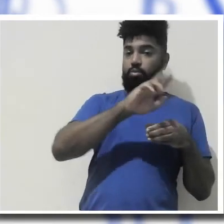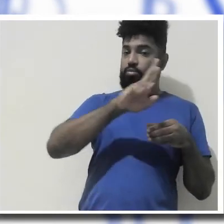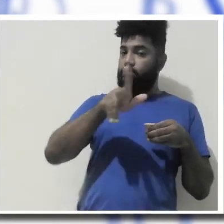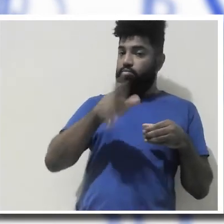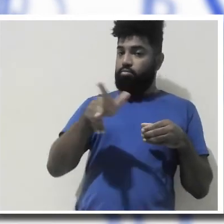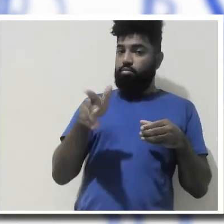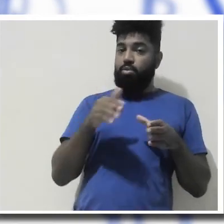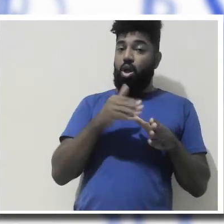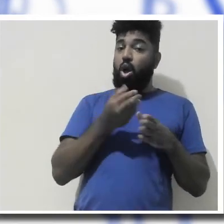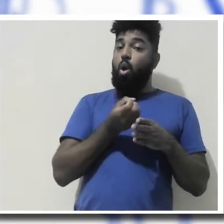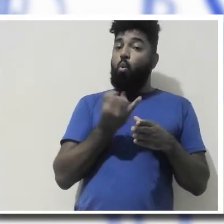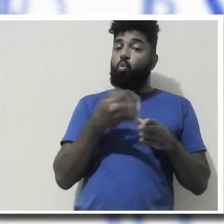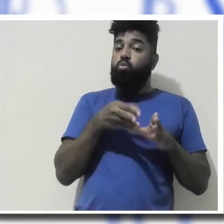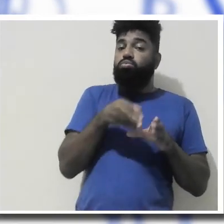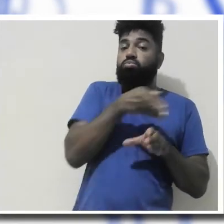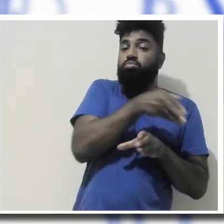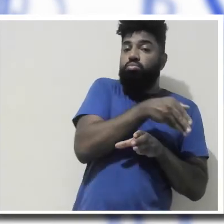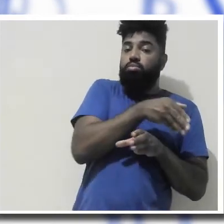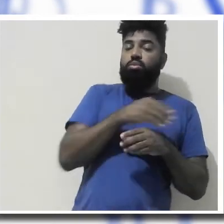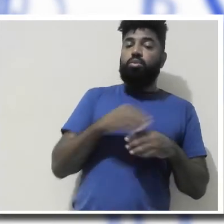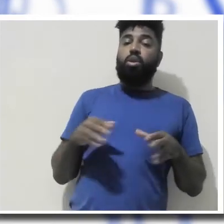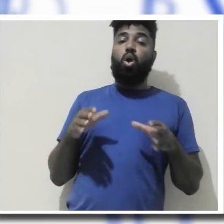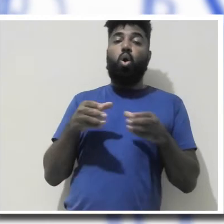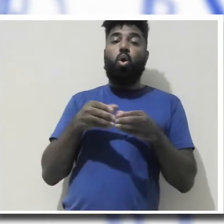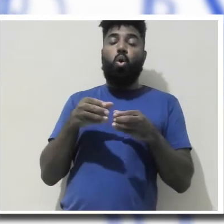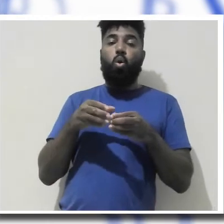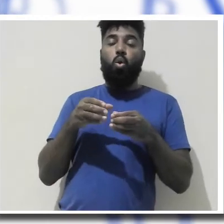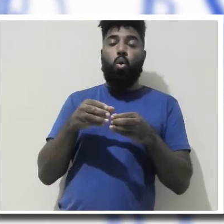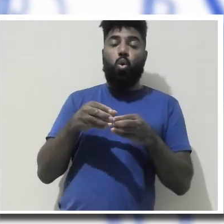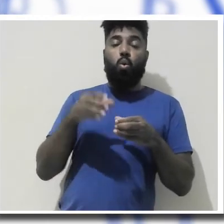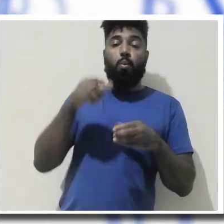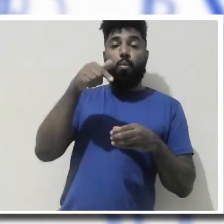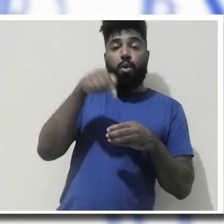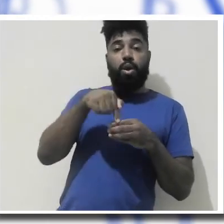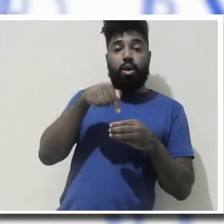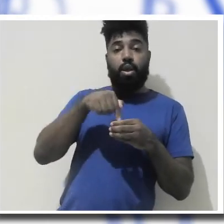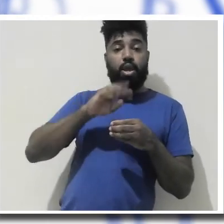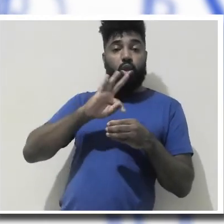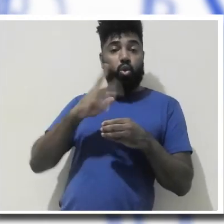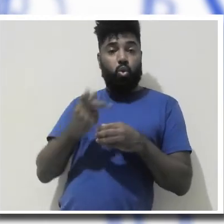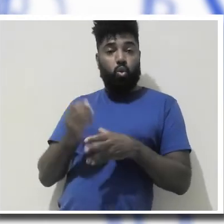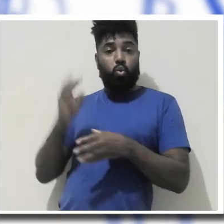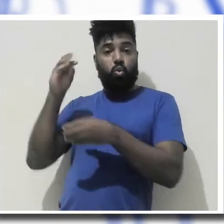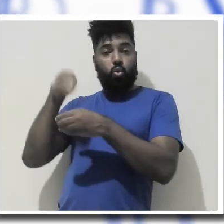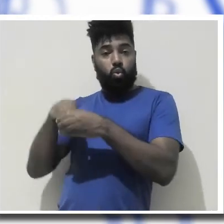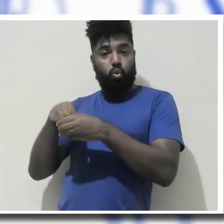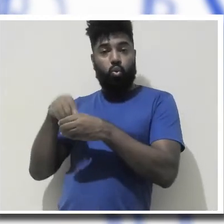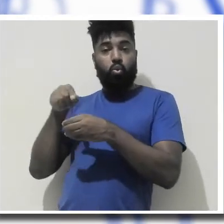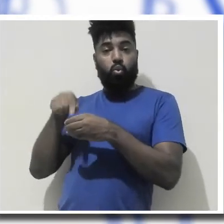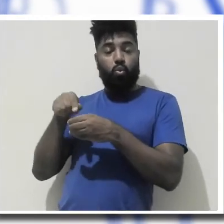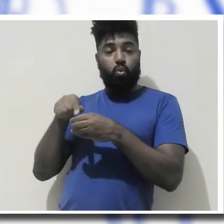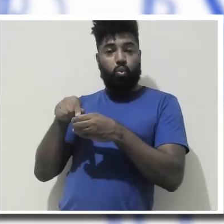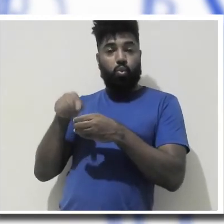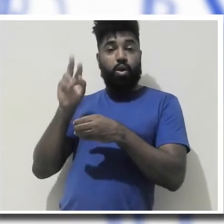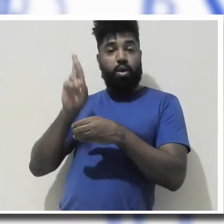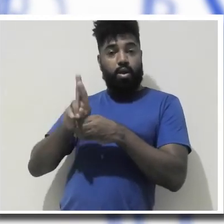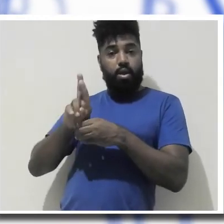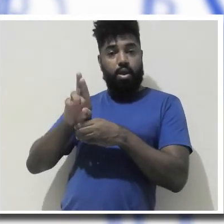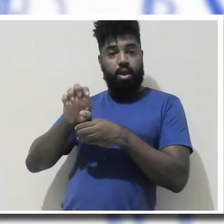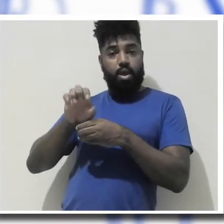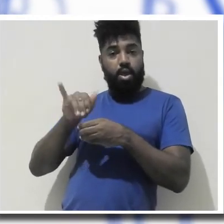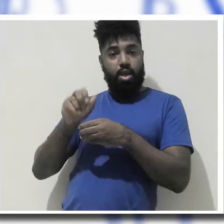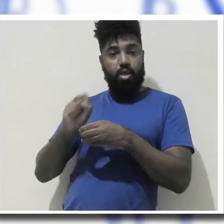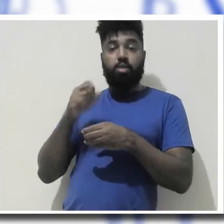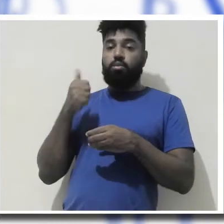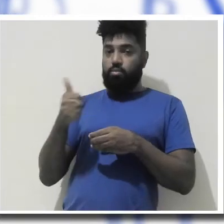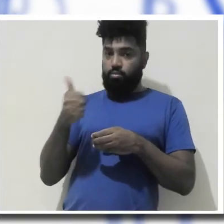naturais são reais? Sim. Posso dizer que todos os